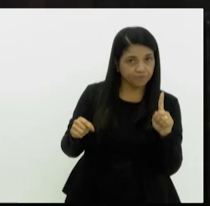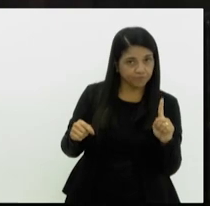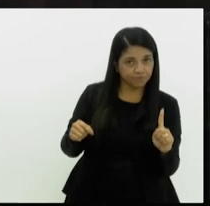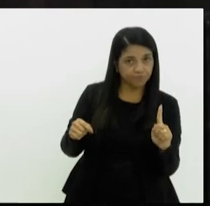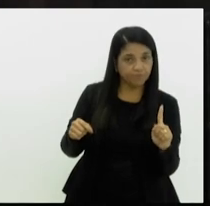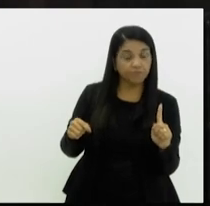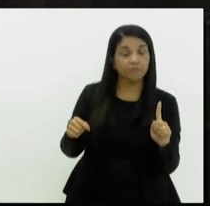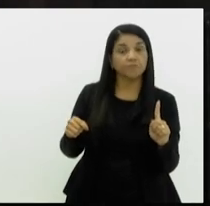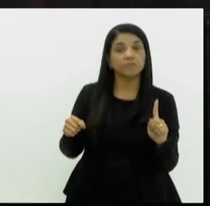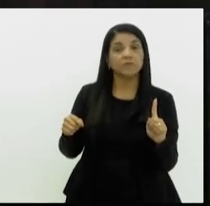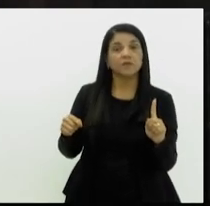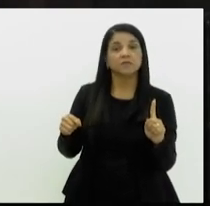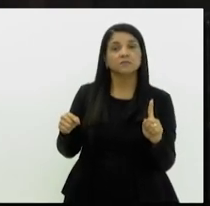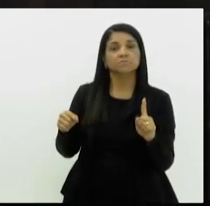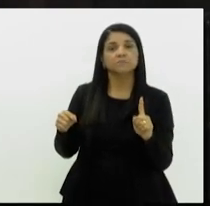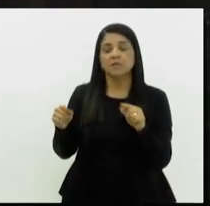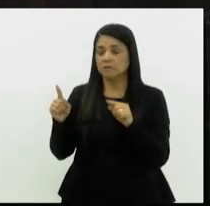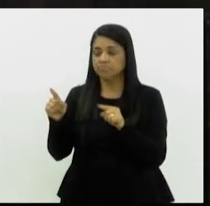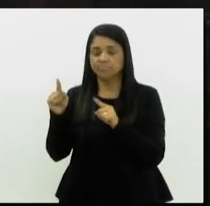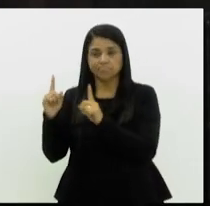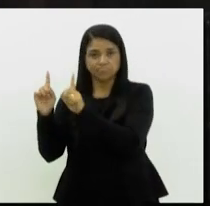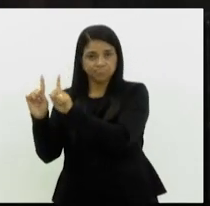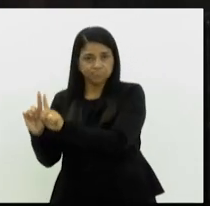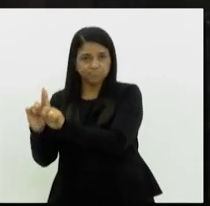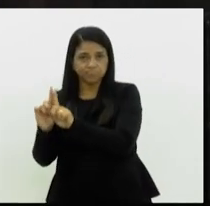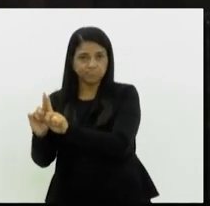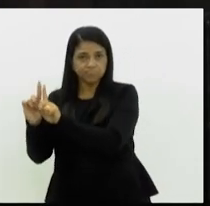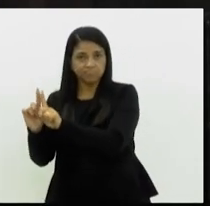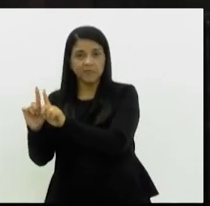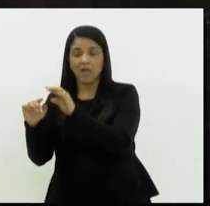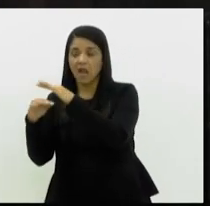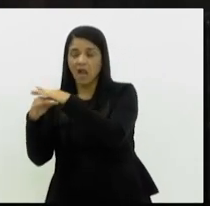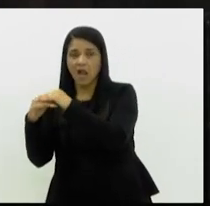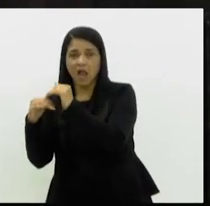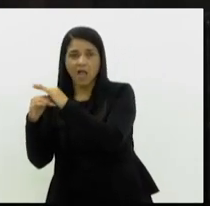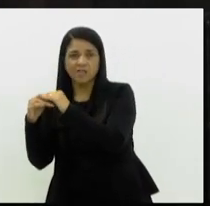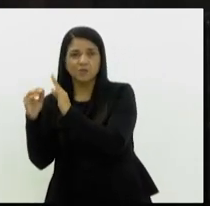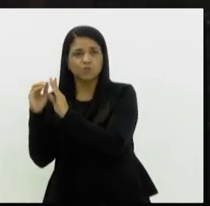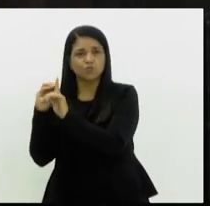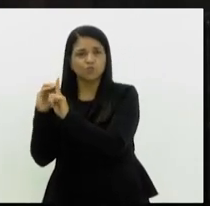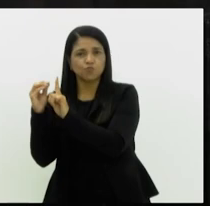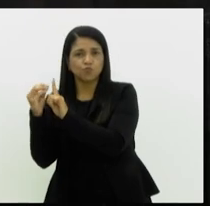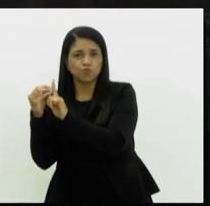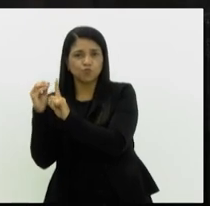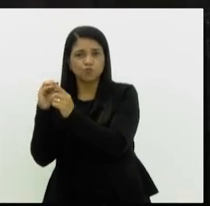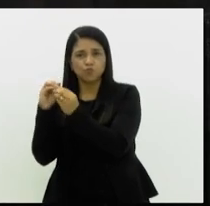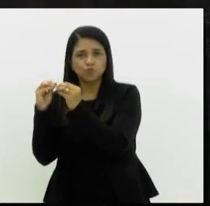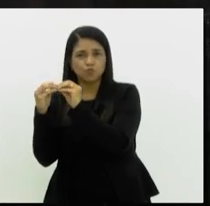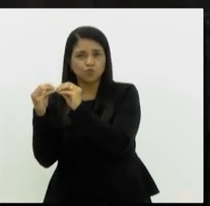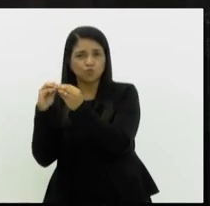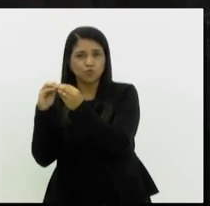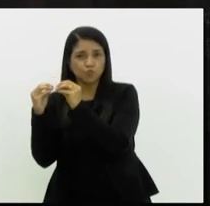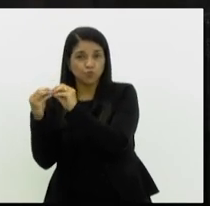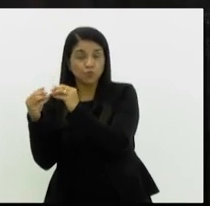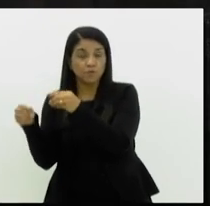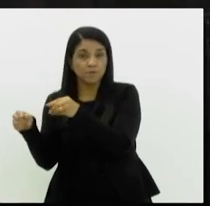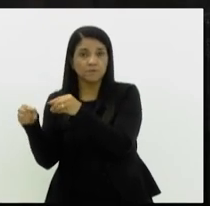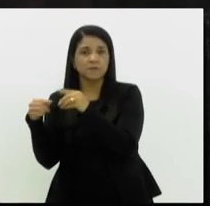transfobia, aceita-se o transexual ou a pessoa de qualquer pessoa LGBT, desde que ela se comporte como